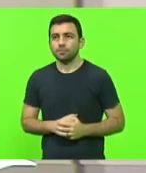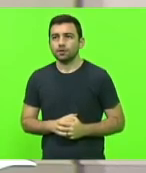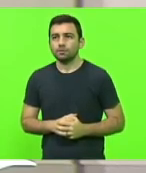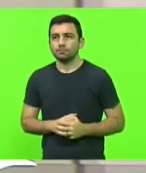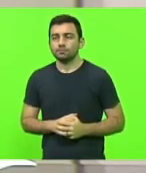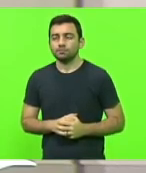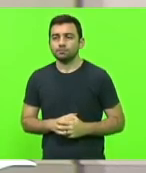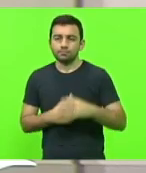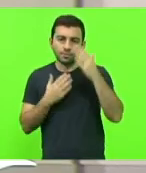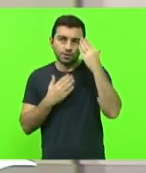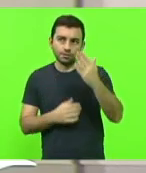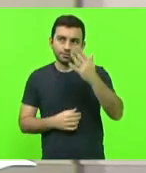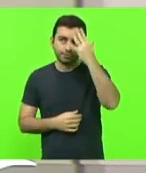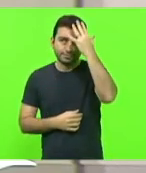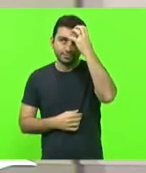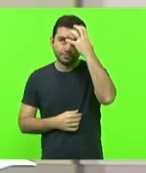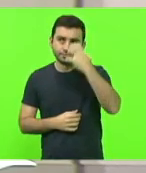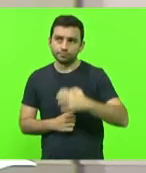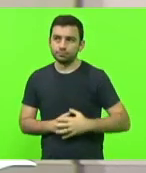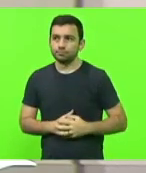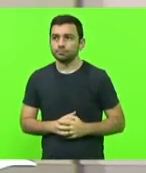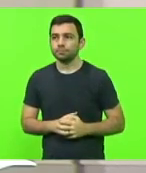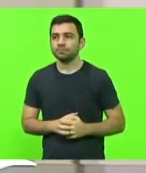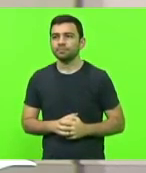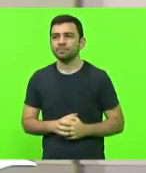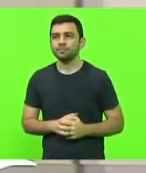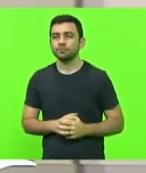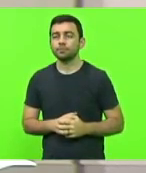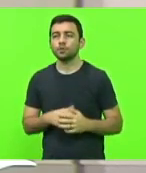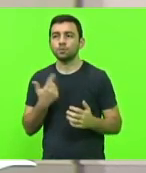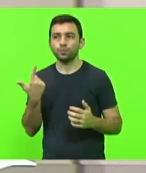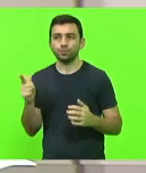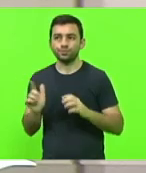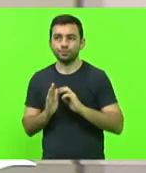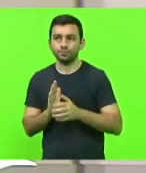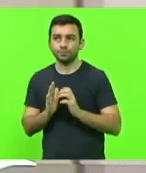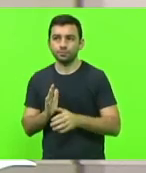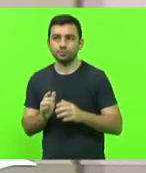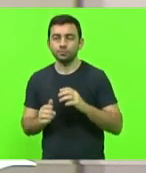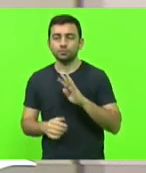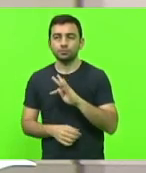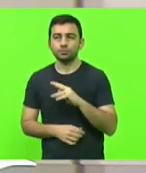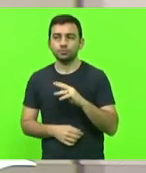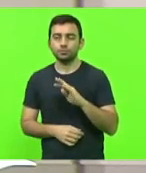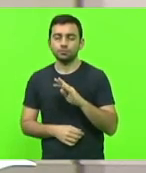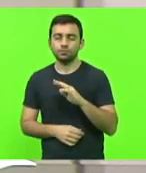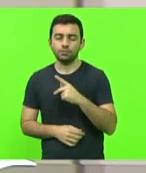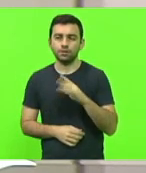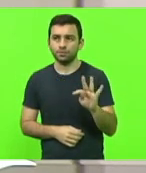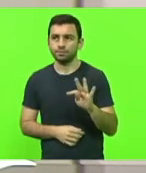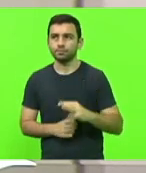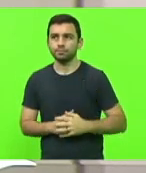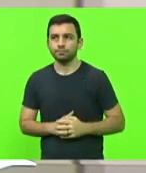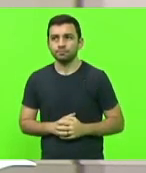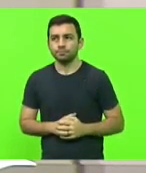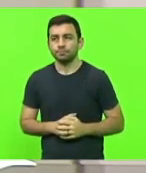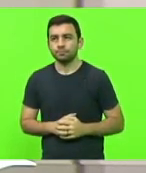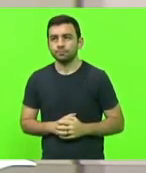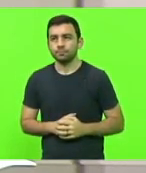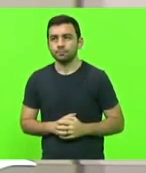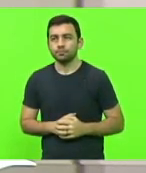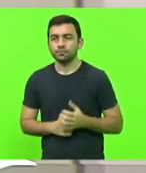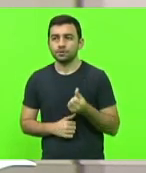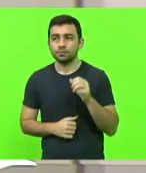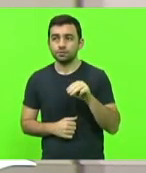Obrigado, deputado Ismael dos Santos. Próximo partido, Partido dos Trabalhadores, por 6 minutos. Pergunto